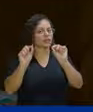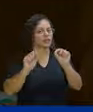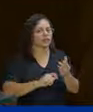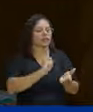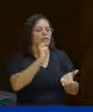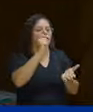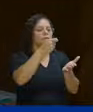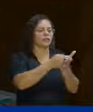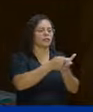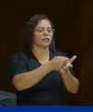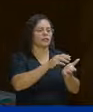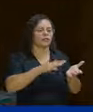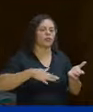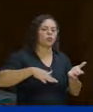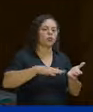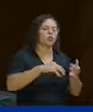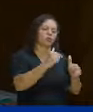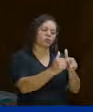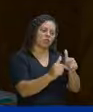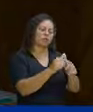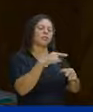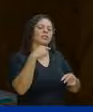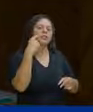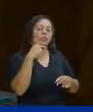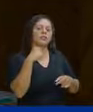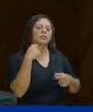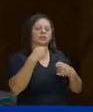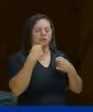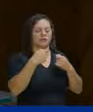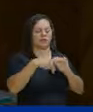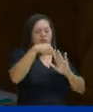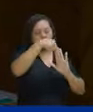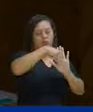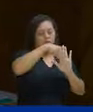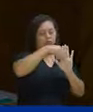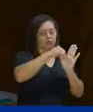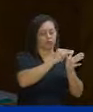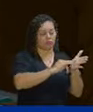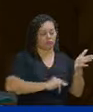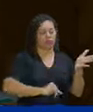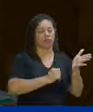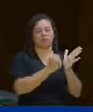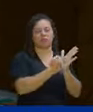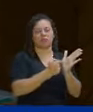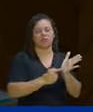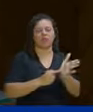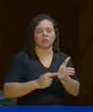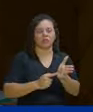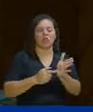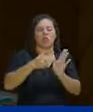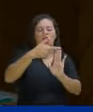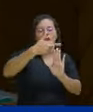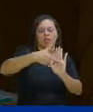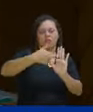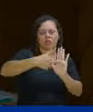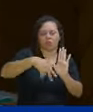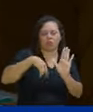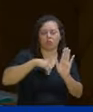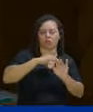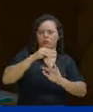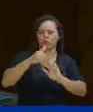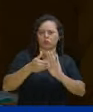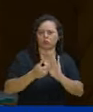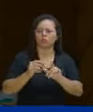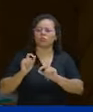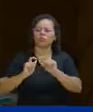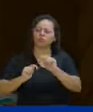O pagamento de serviços advocatícios deve ser comprovado por nota fiscal, acompanhada de relatório completo das atividades